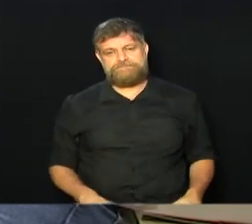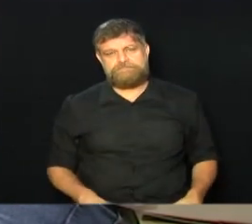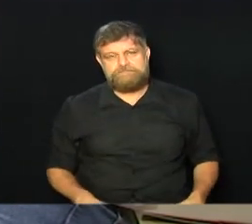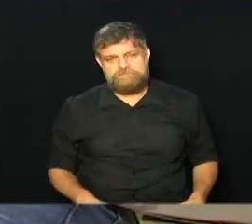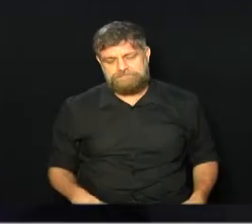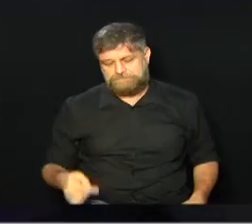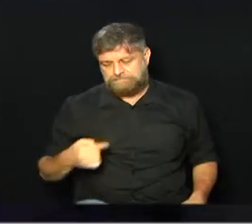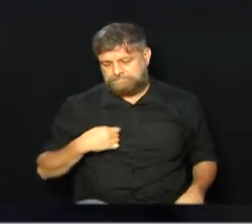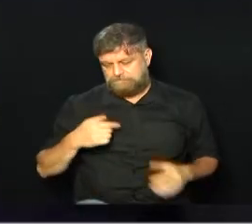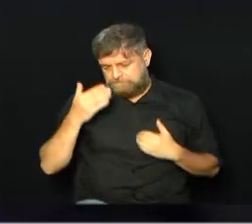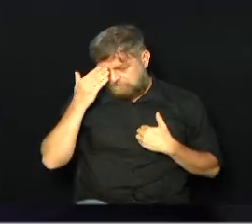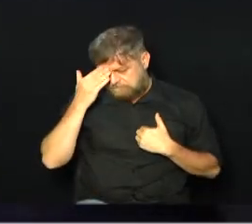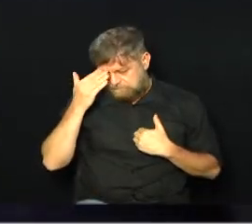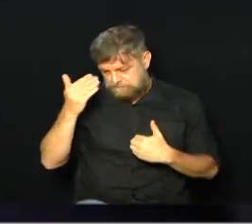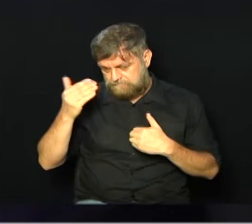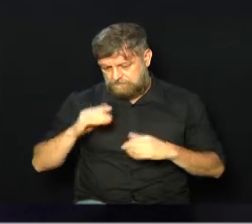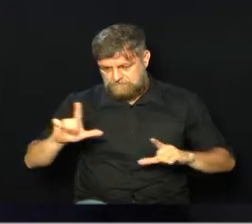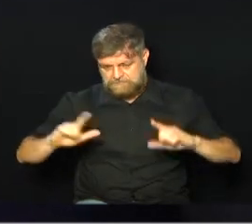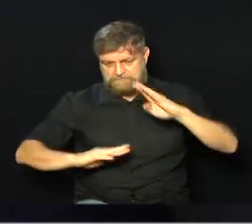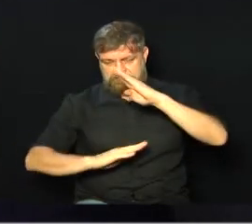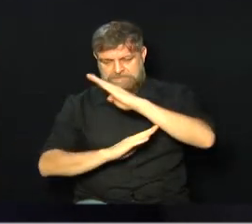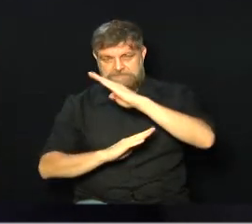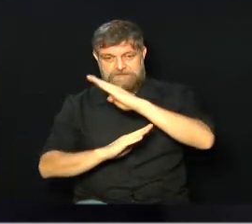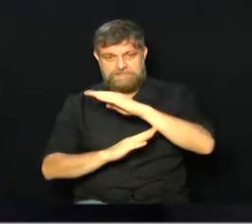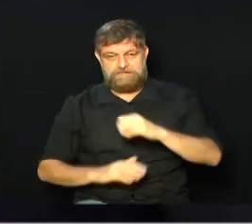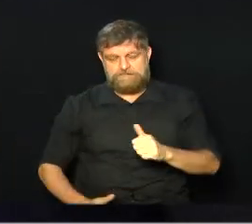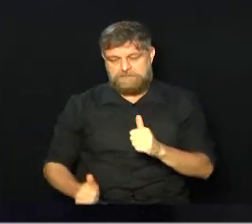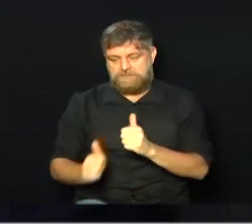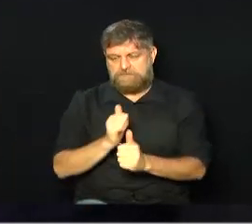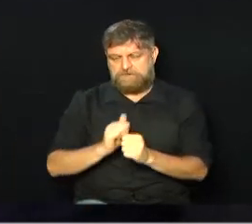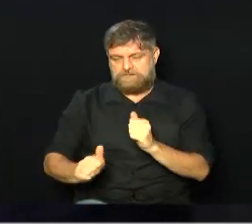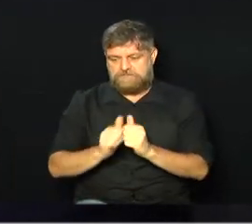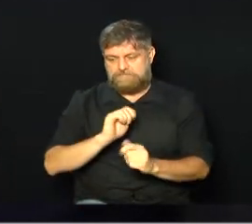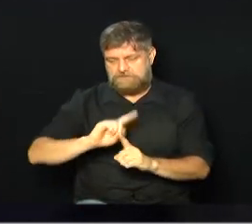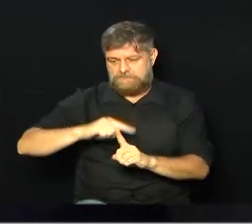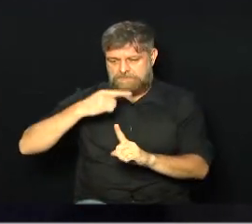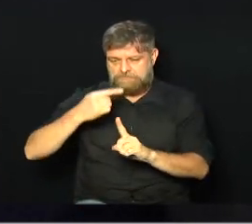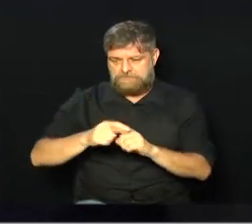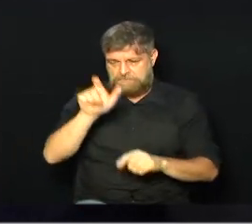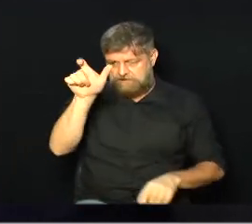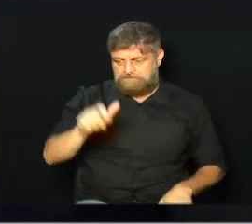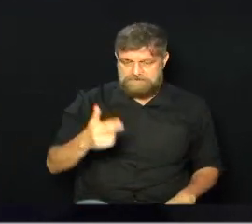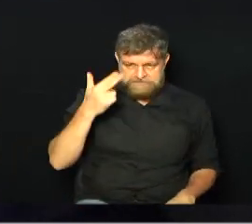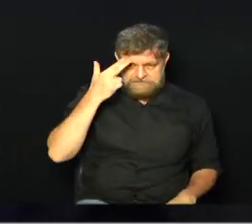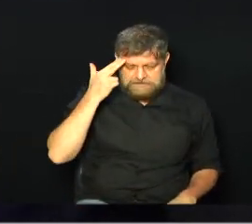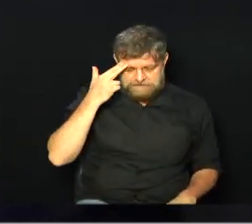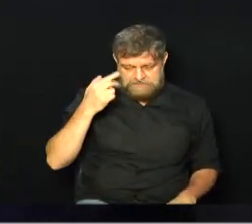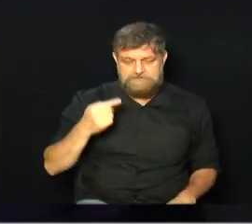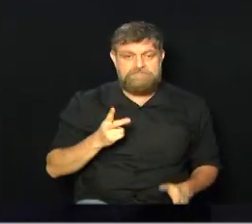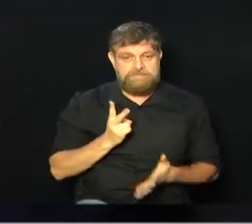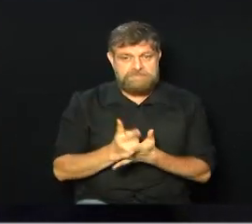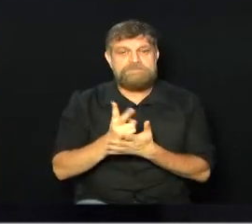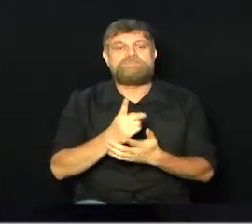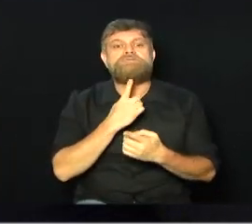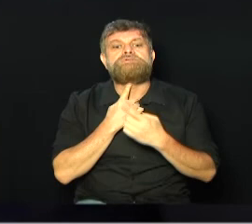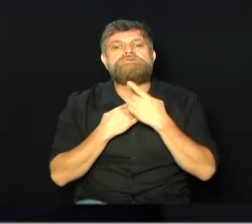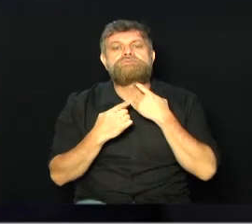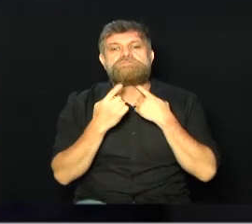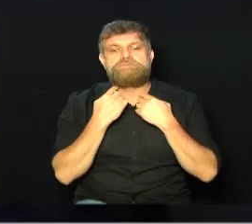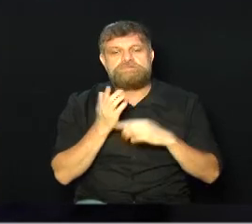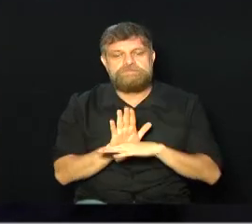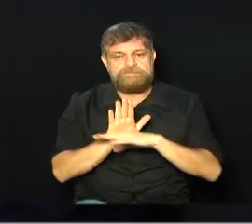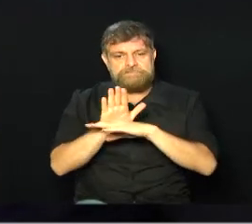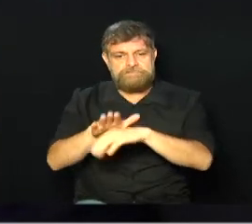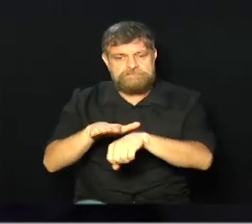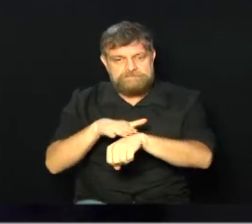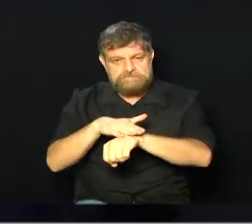Eu que agradeço você da TV Câmara, né, do Mais Esporte, agradeço o Gabriel. Sempre à disposição, é importante a gente, às vezes,